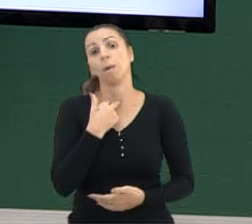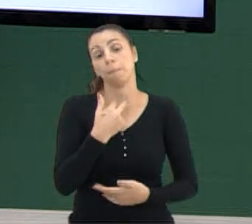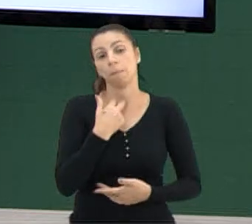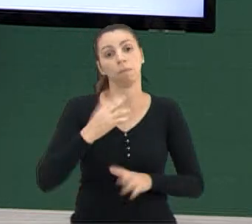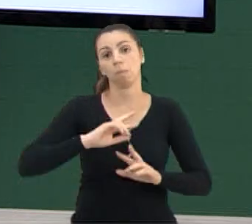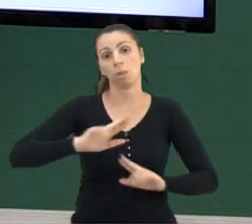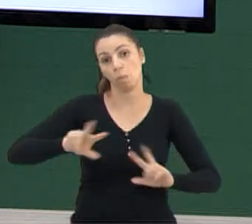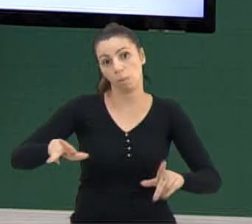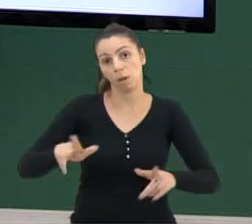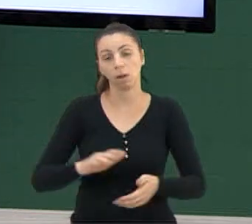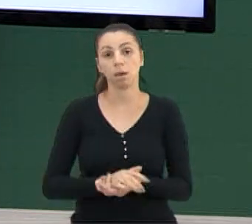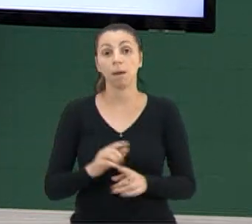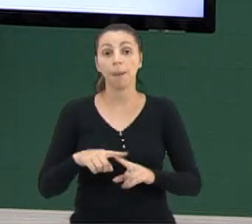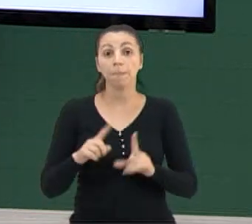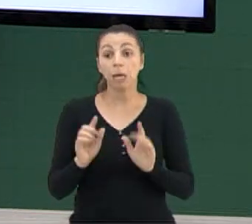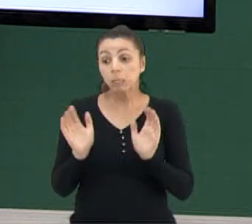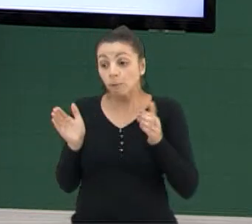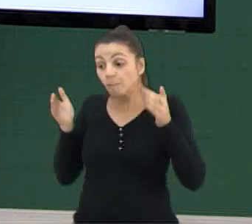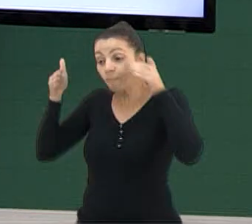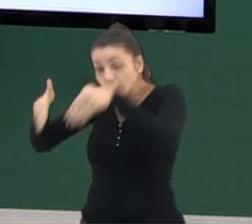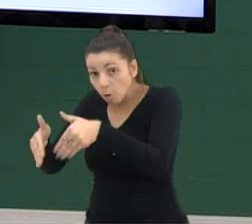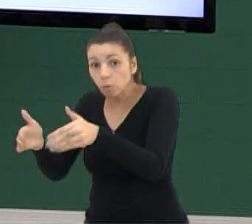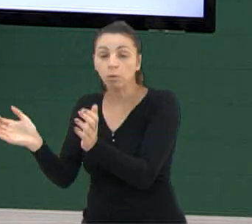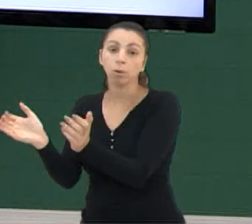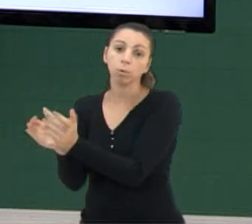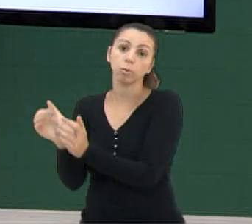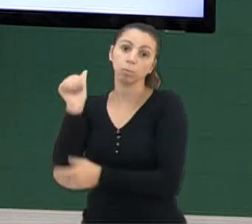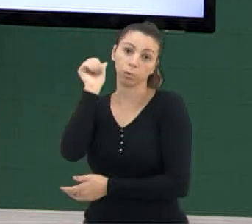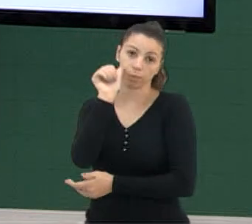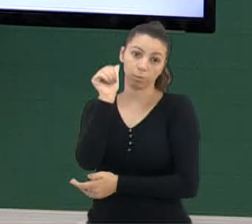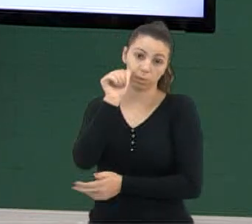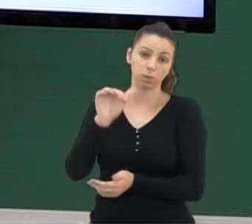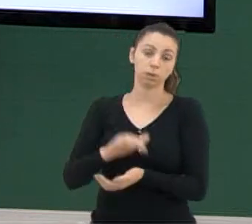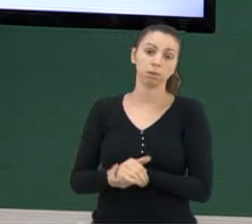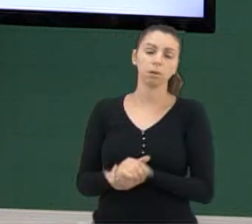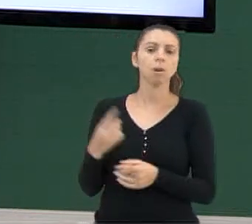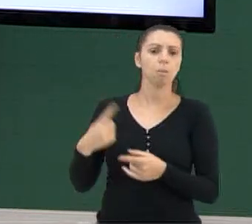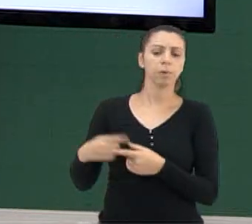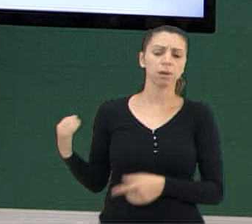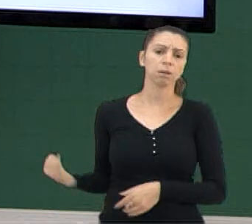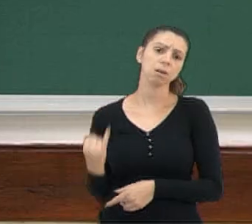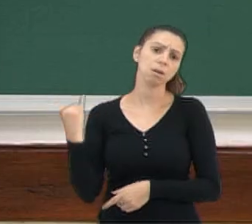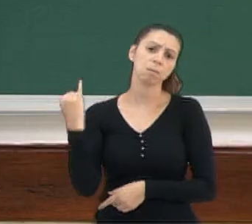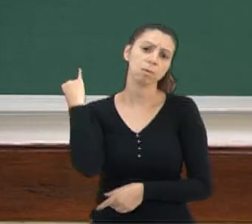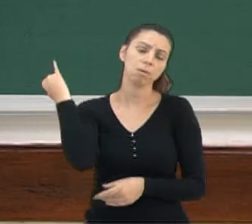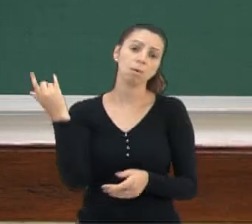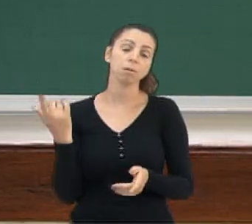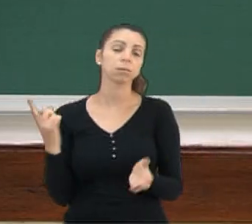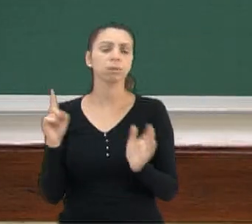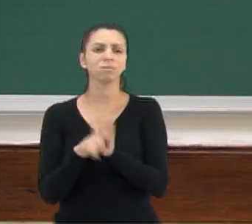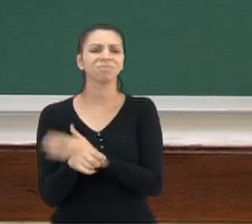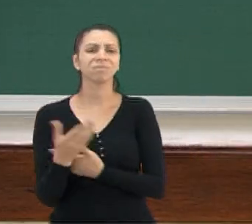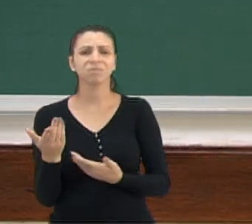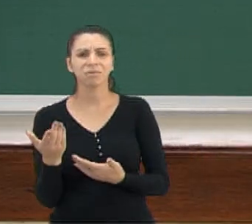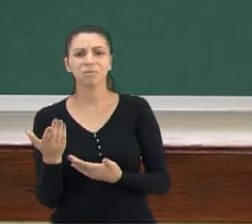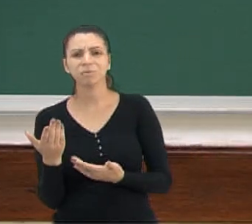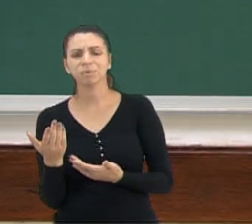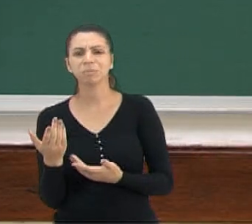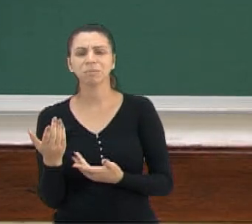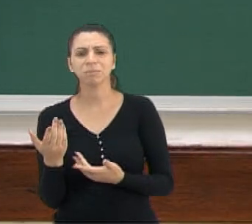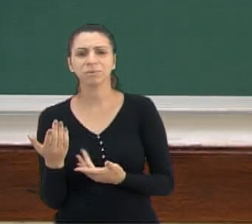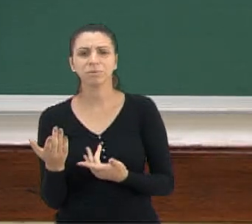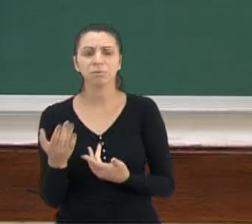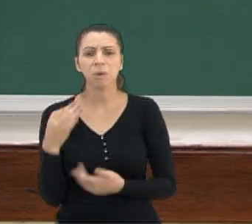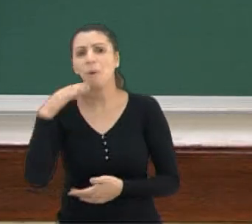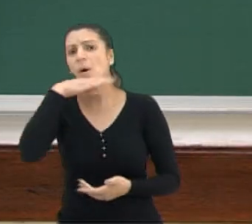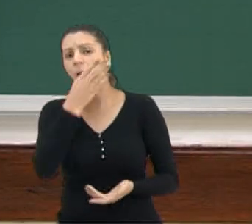ok? Mas é para o público feminino. Por que que isso é importante, embora seja até uma pergunta bobinha, né?